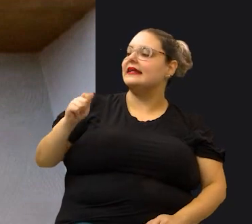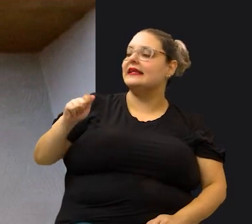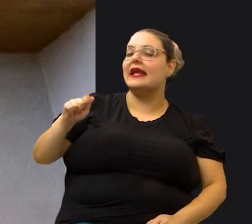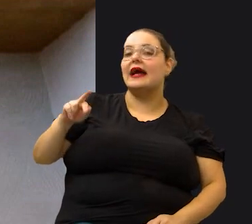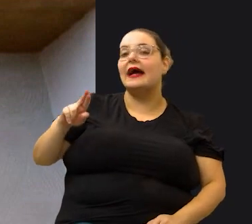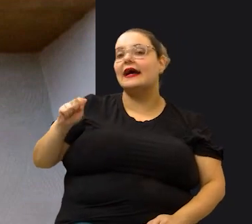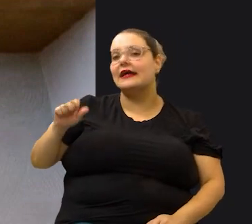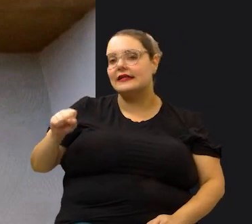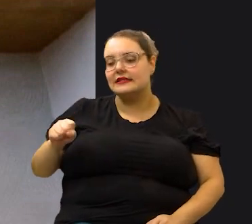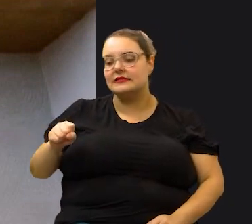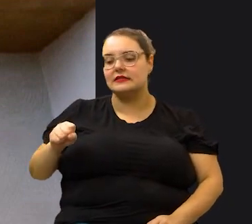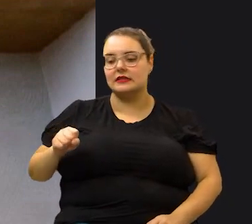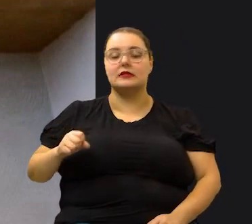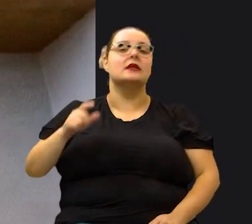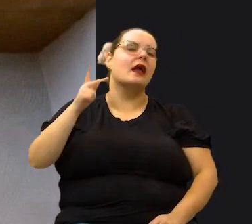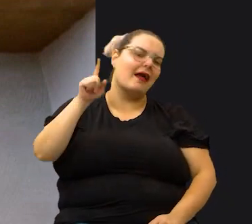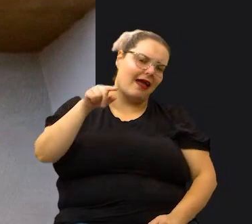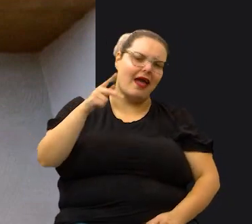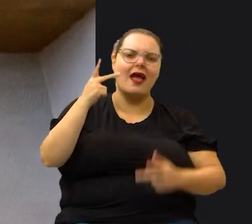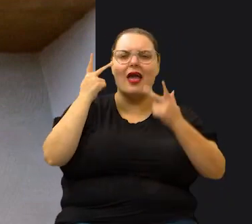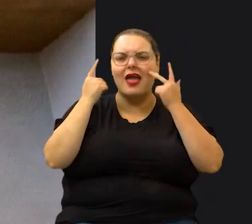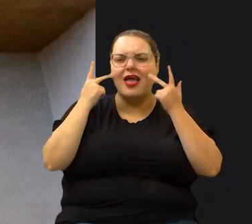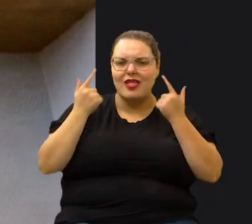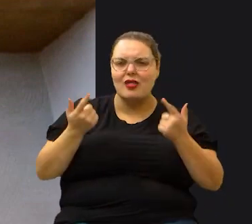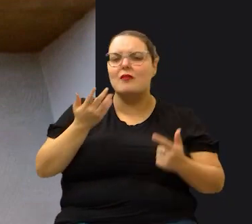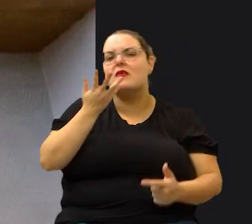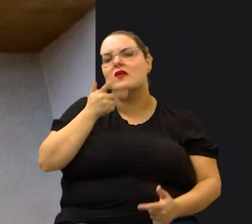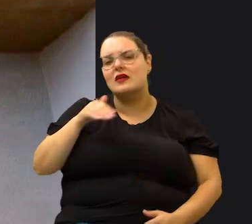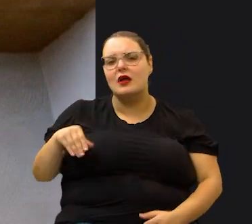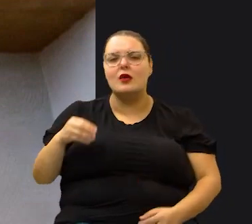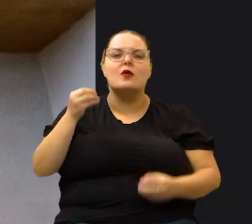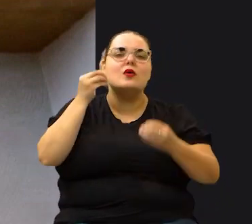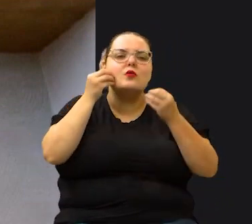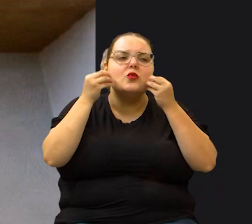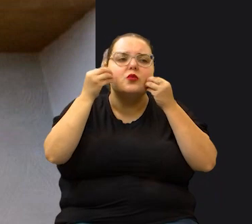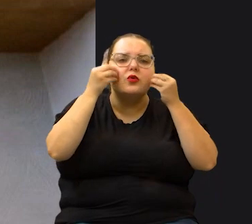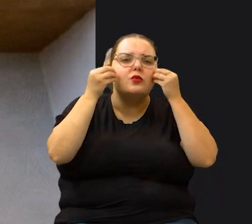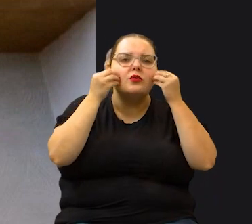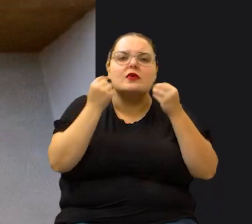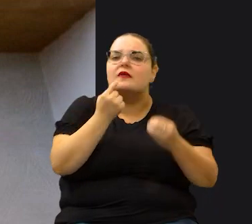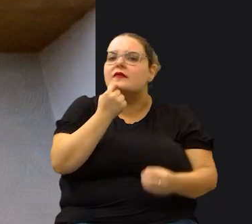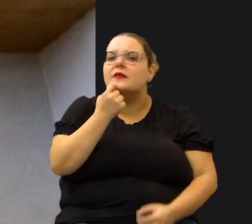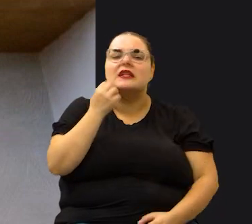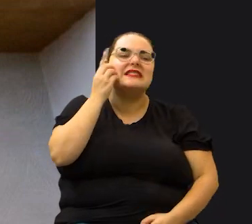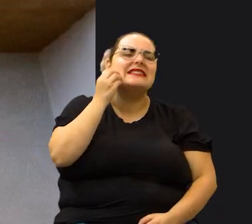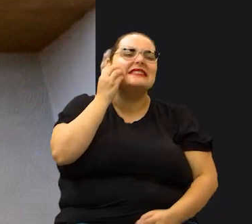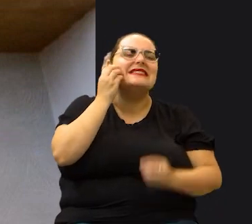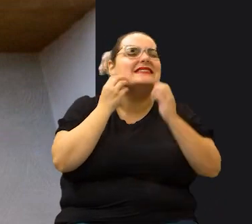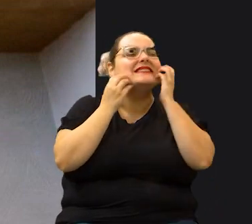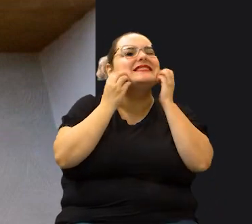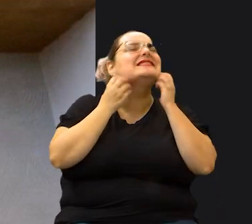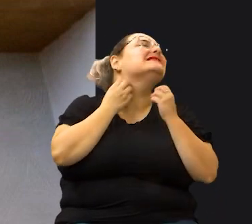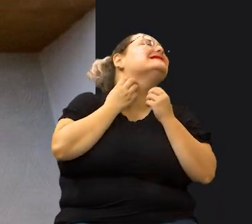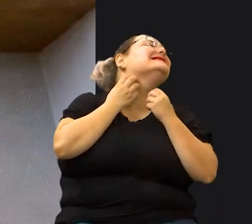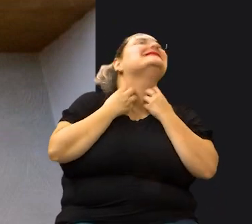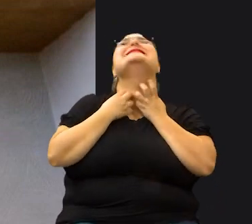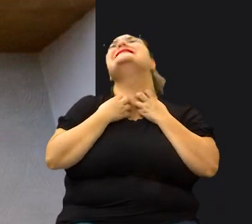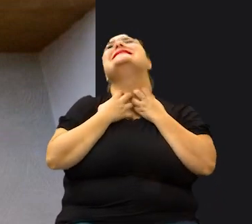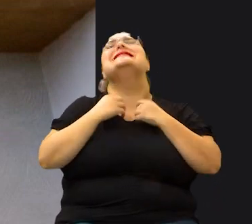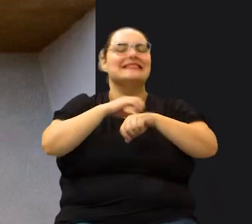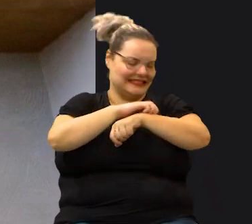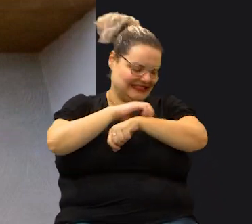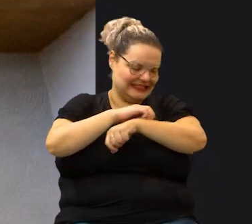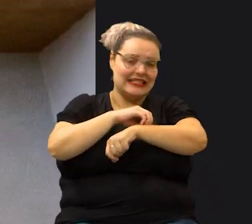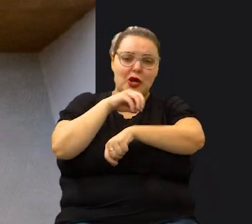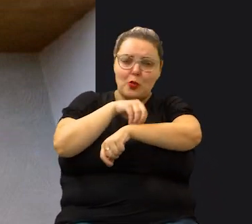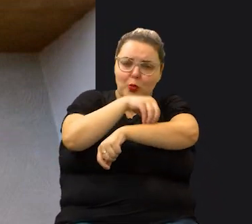que na verdade é esse uso que é muito comum em criança, aquelas bolinhas vermelhinhas, muitas vezes que coçam, que às vezes atingem todo o corpo, muitas vezes pelo